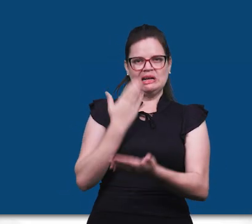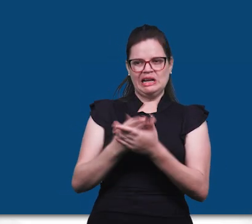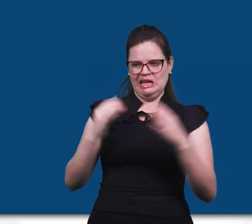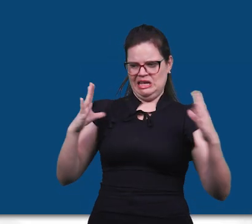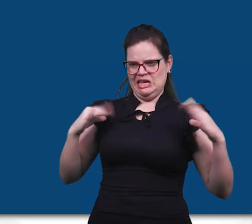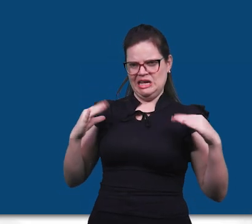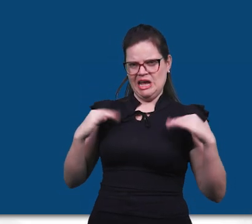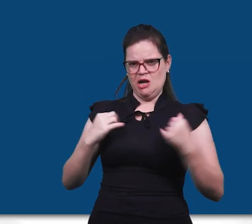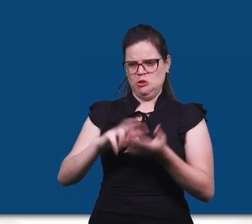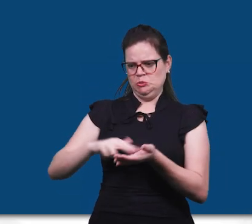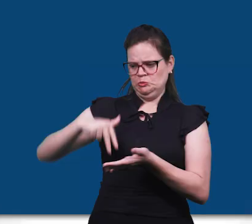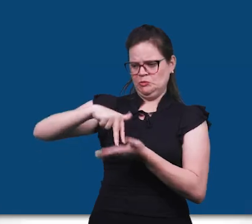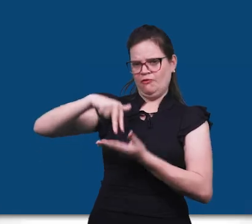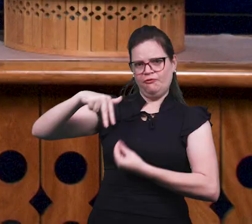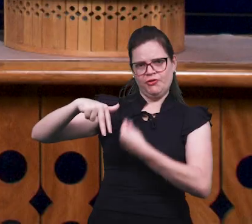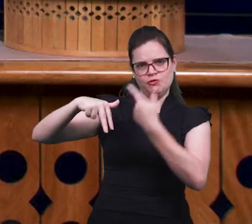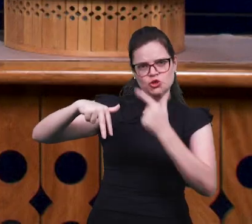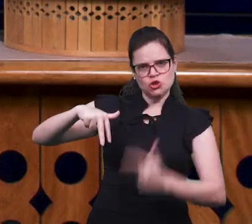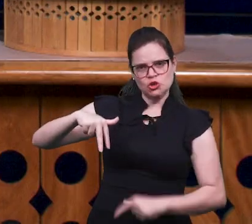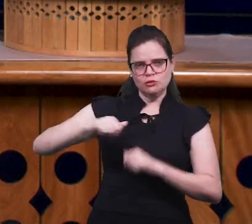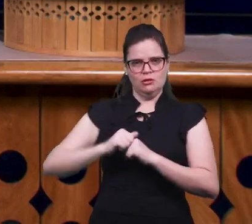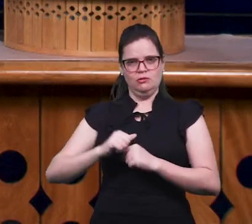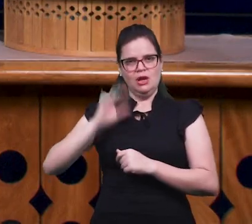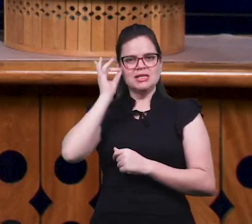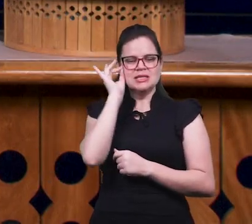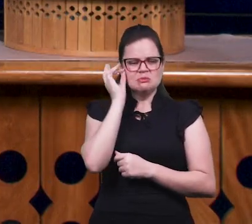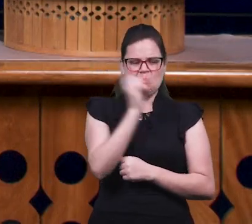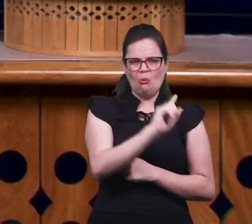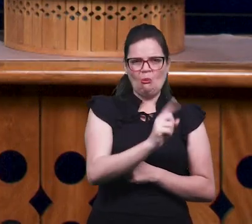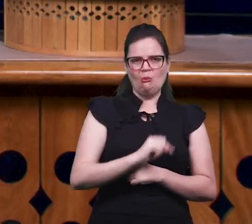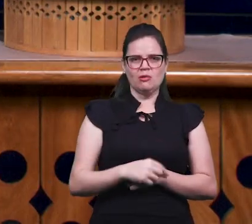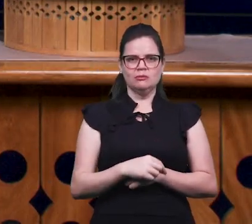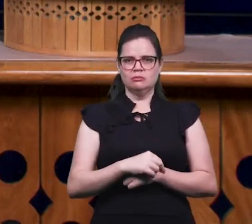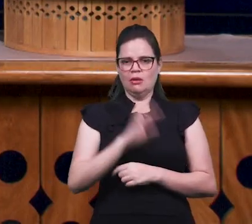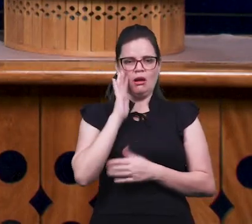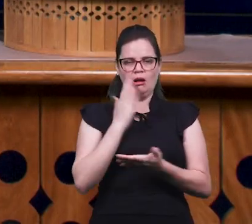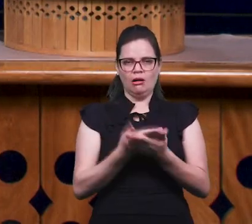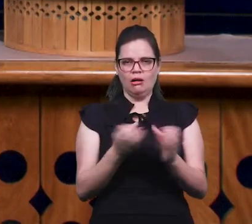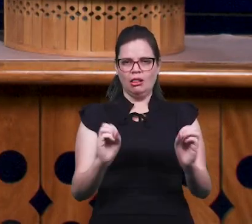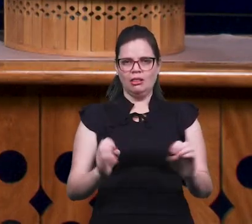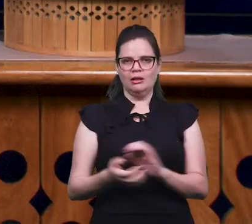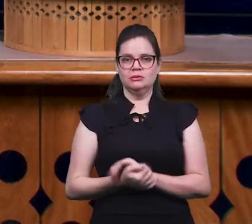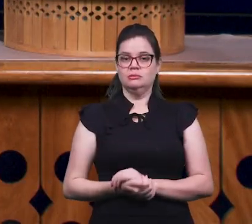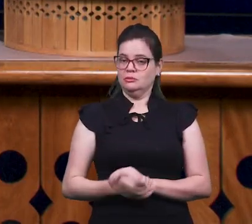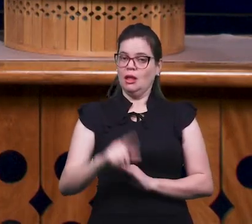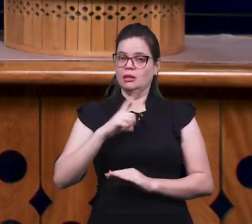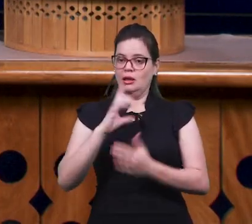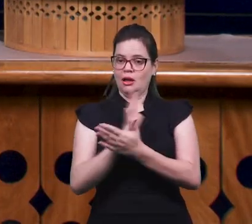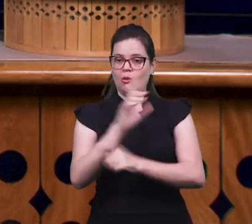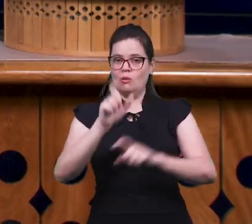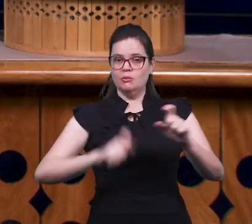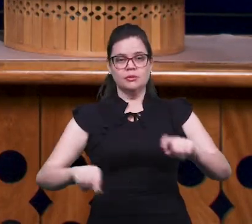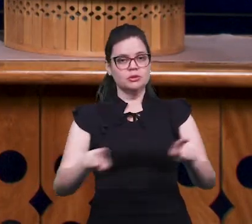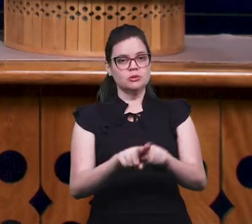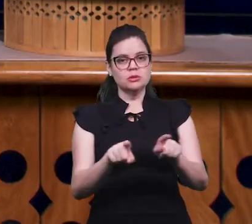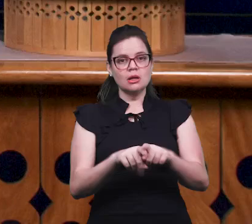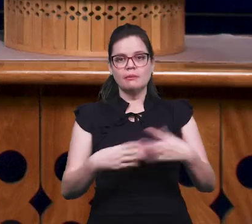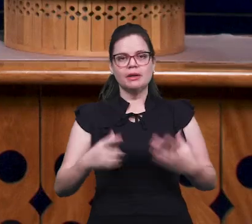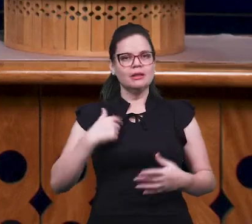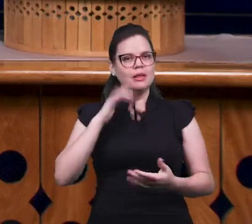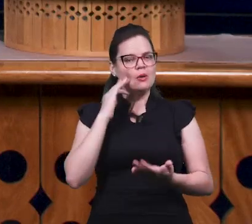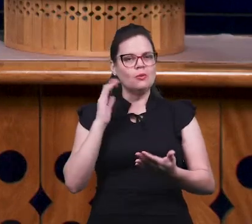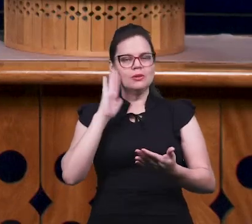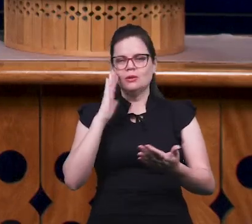Atos 23:8. Exatamente, você vai ver muitos hoje que não crê em anjos, não crê nada espiritual. É o cristianismo da